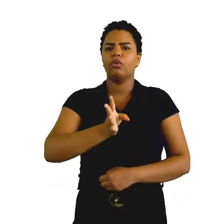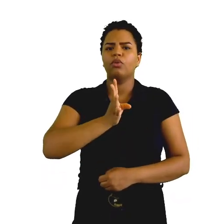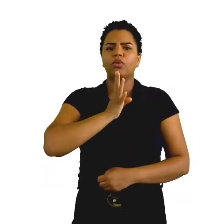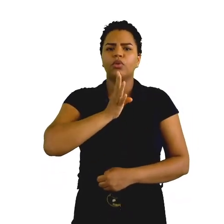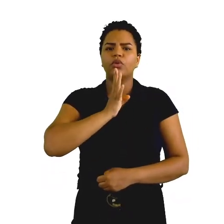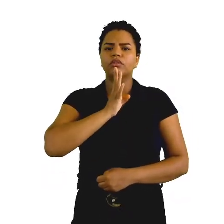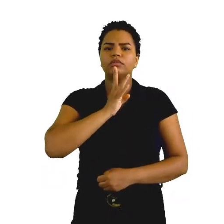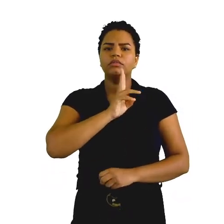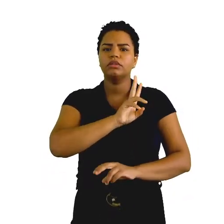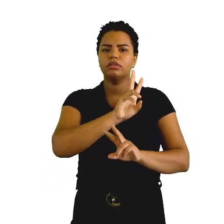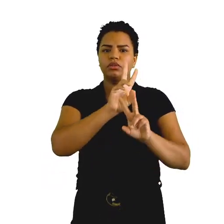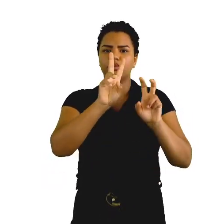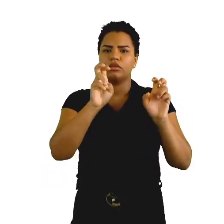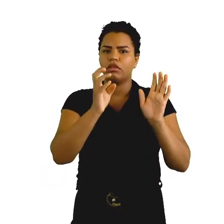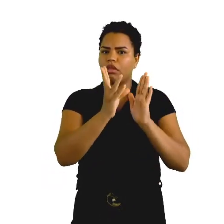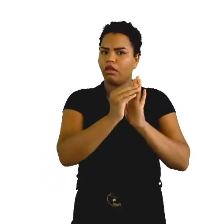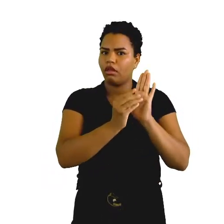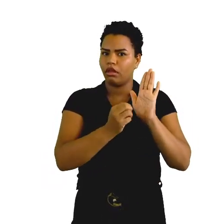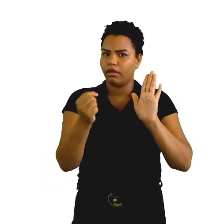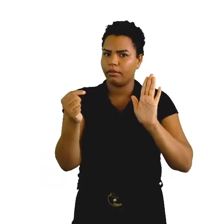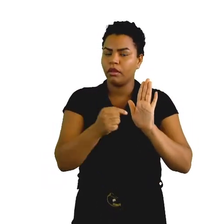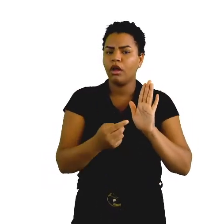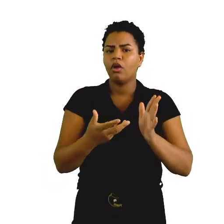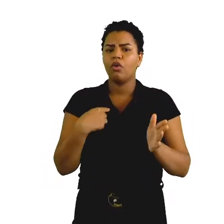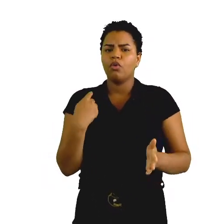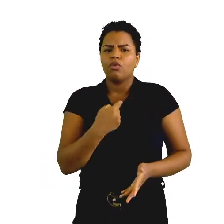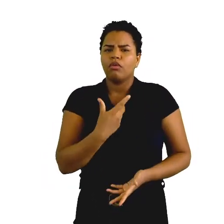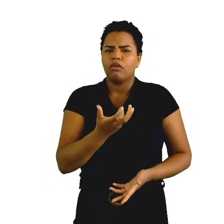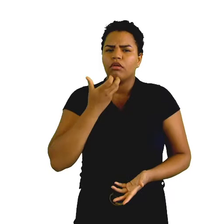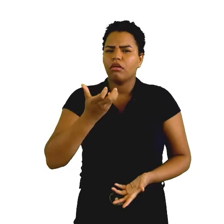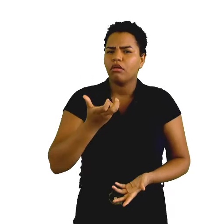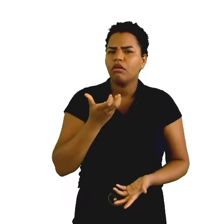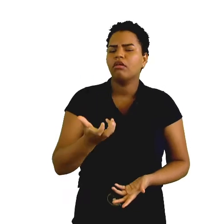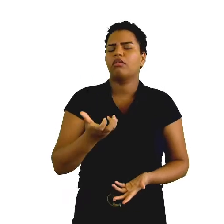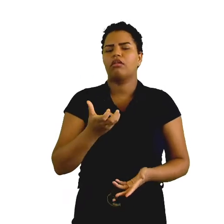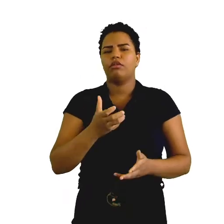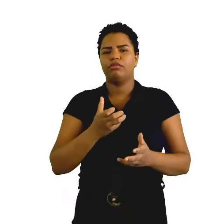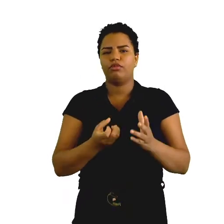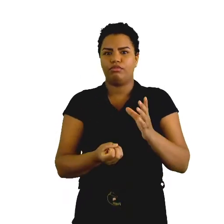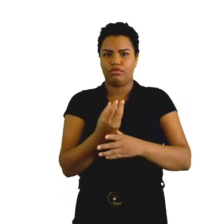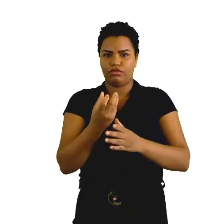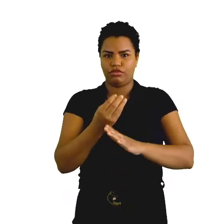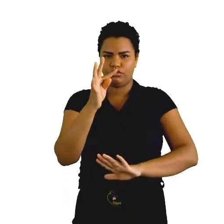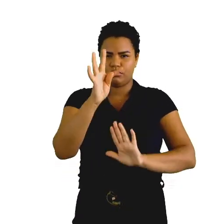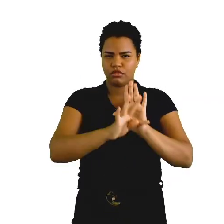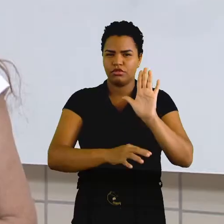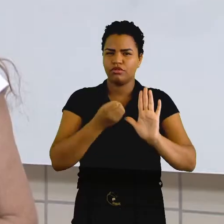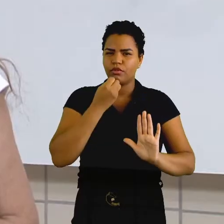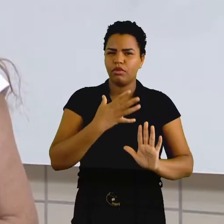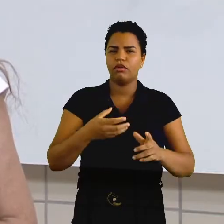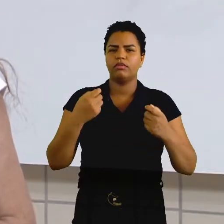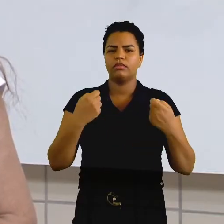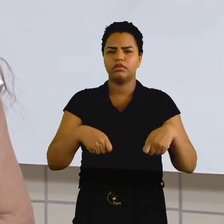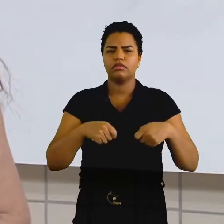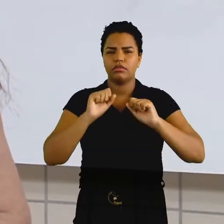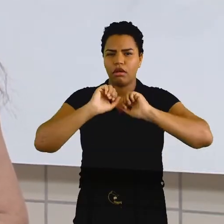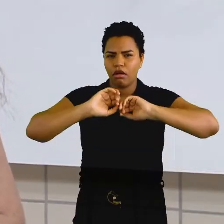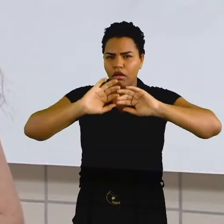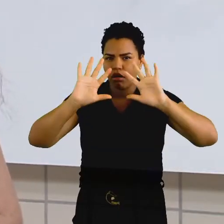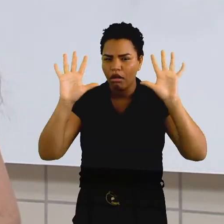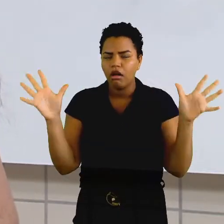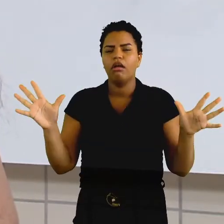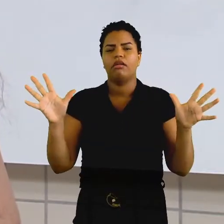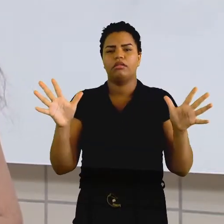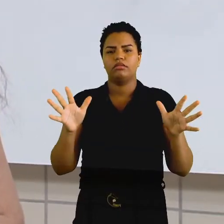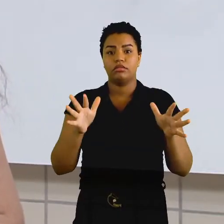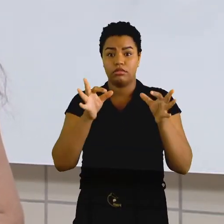assunto. A gente, quando quer produzir um bom texto, tem que ter muita clareza, muita certeza do que nós vamos